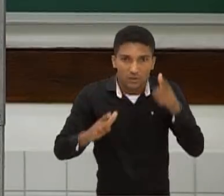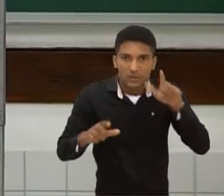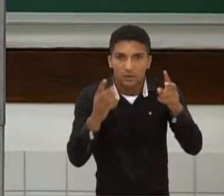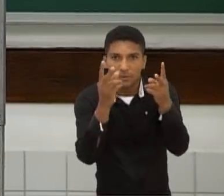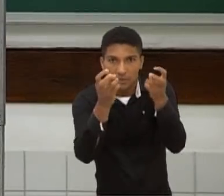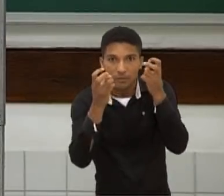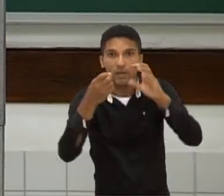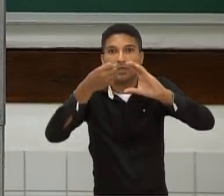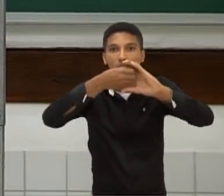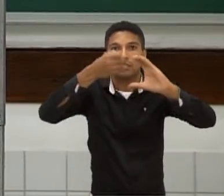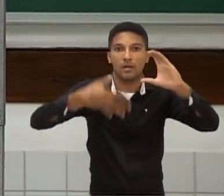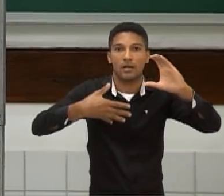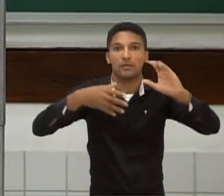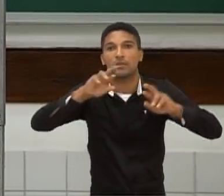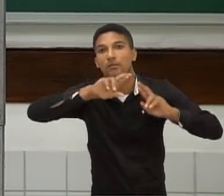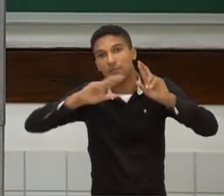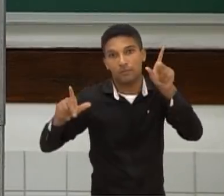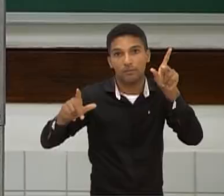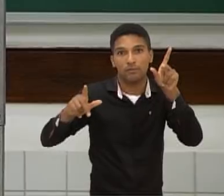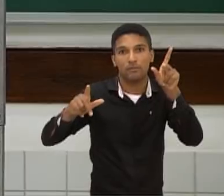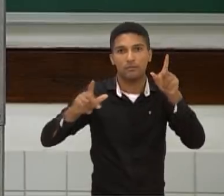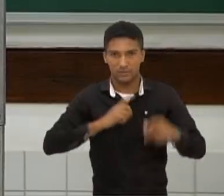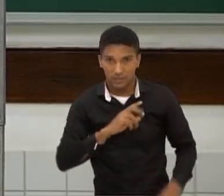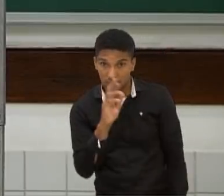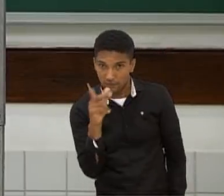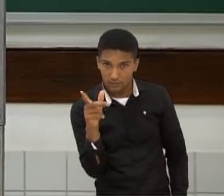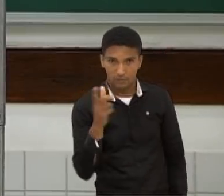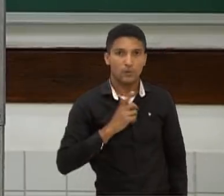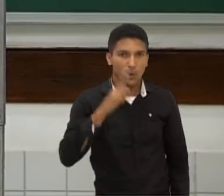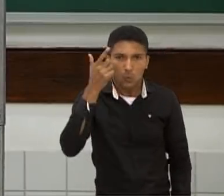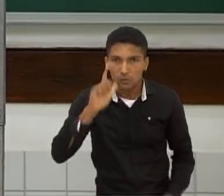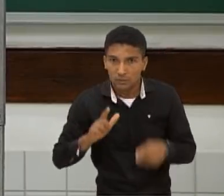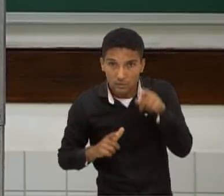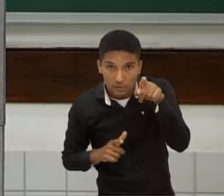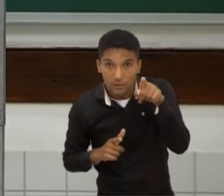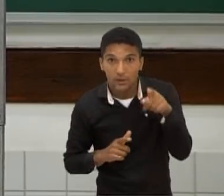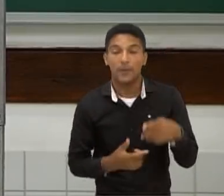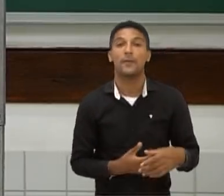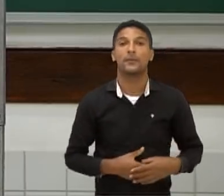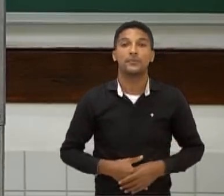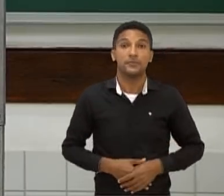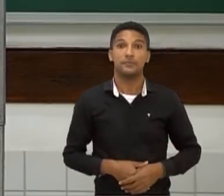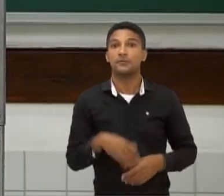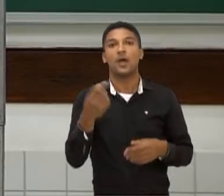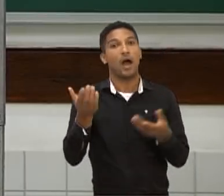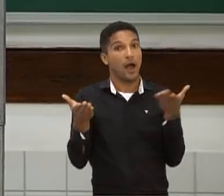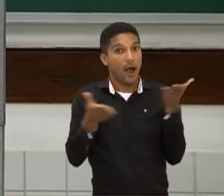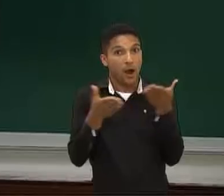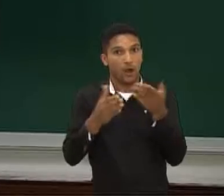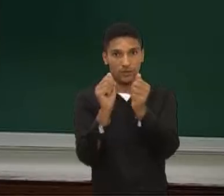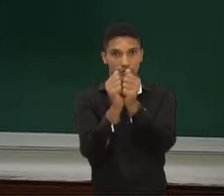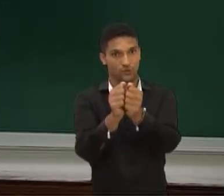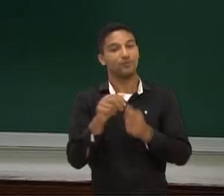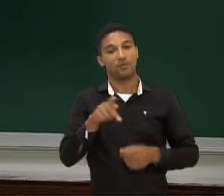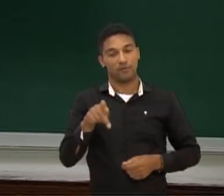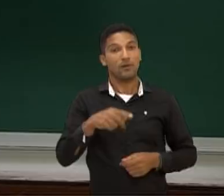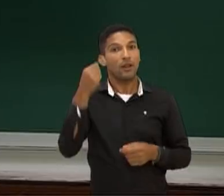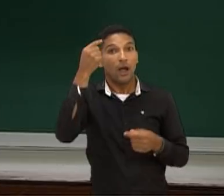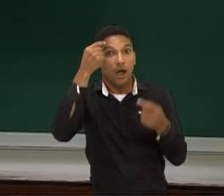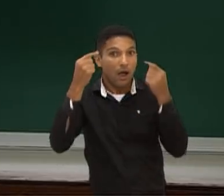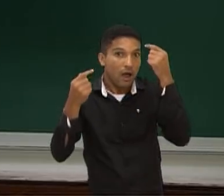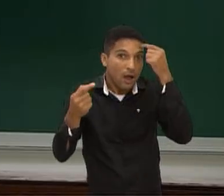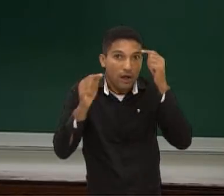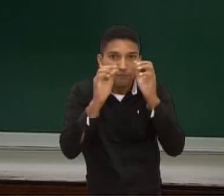Conseguiram, gente? Conseguiram identificar alguma diferença ali? Então, vamos pensar um pouquinho, junto aqui com a professora,